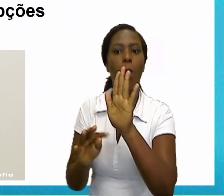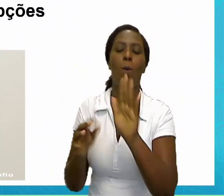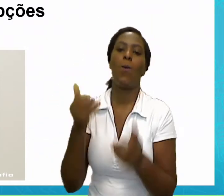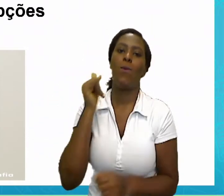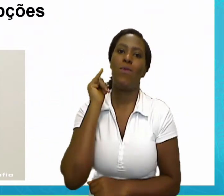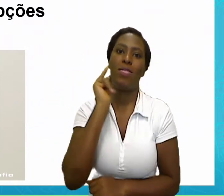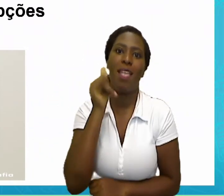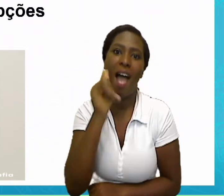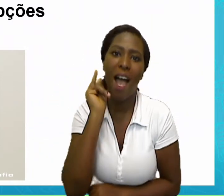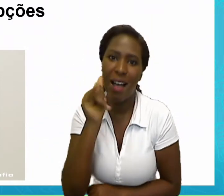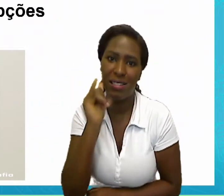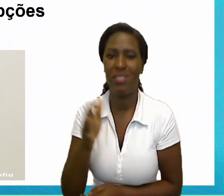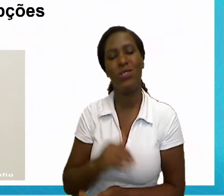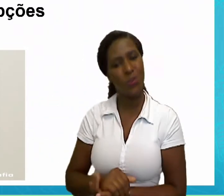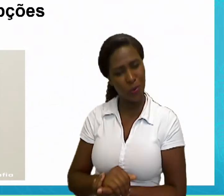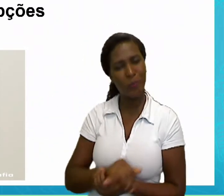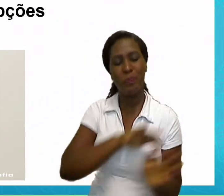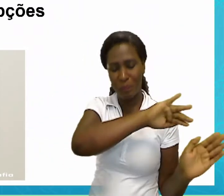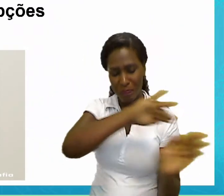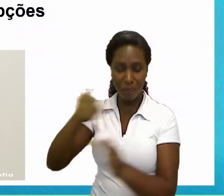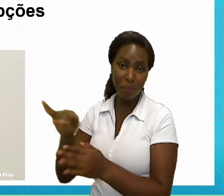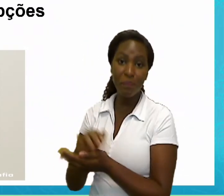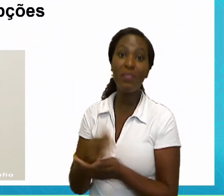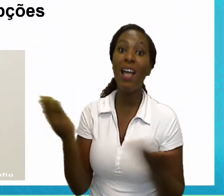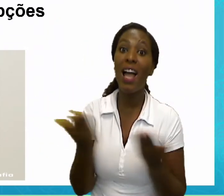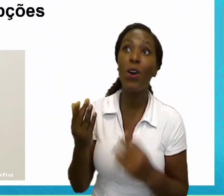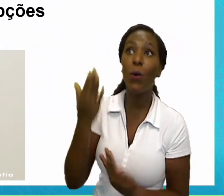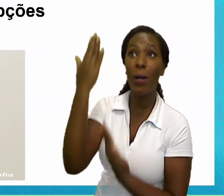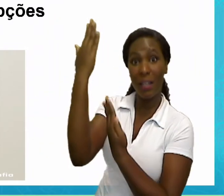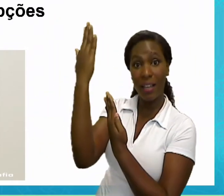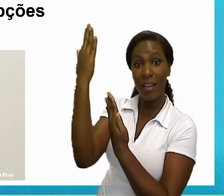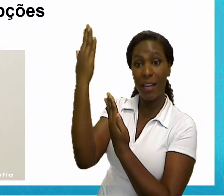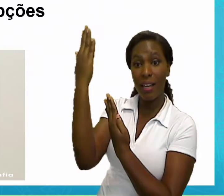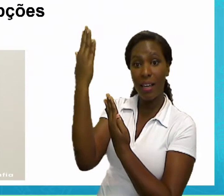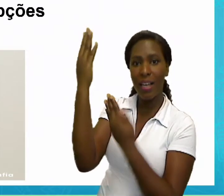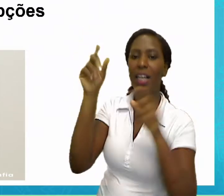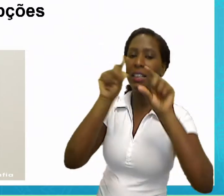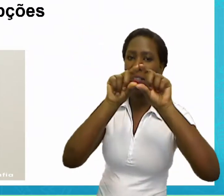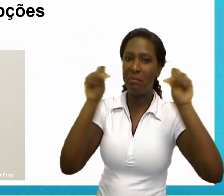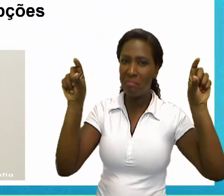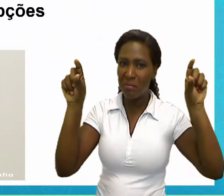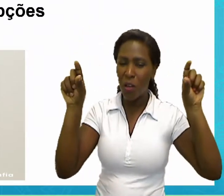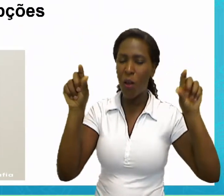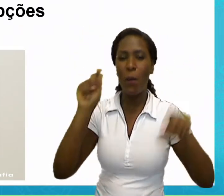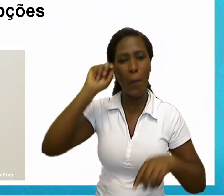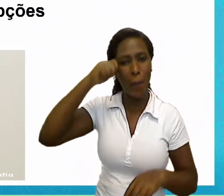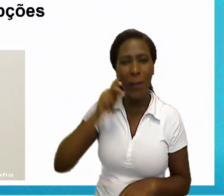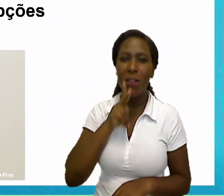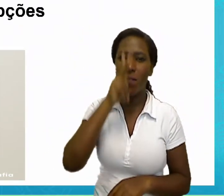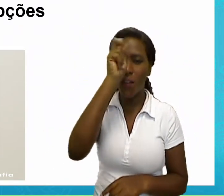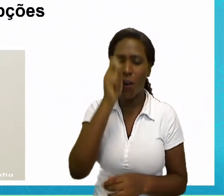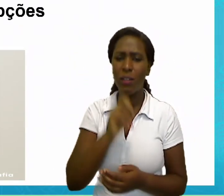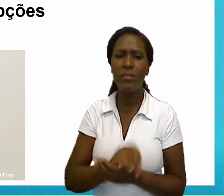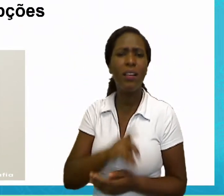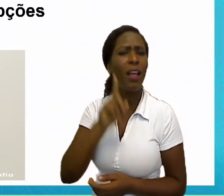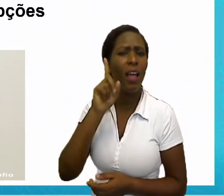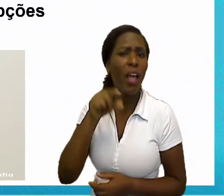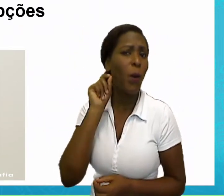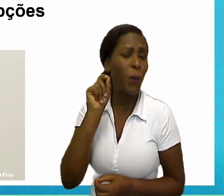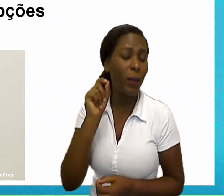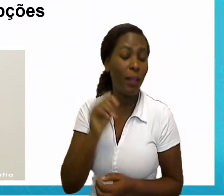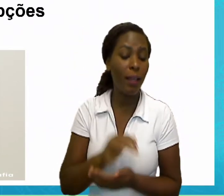se ocupam de relatar e expor determinada pessoa, objeto, lugar e